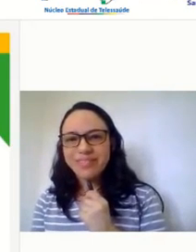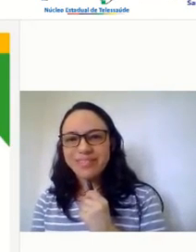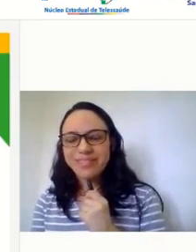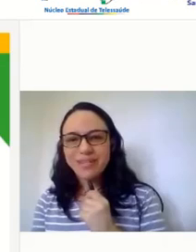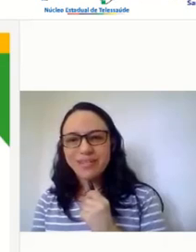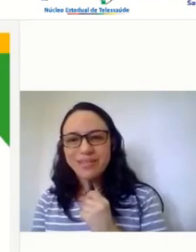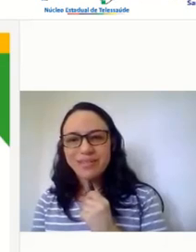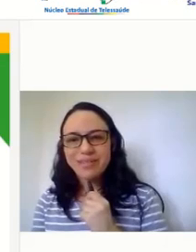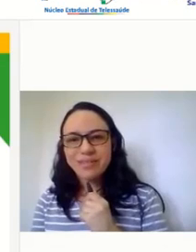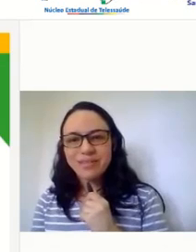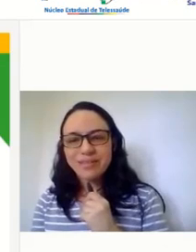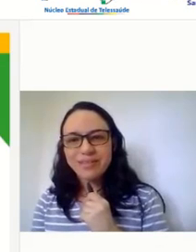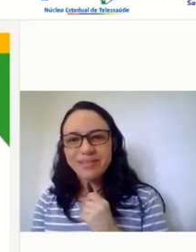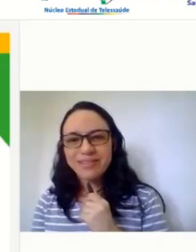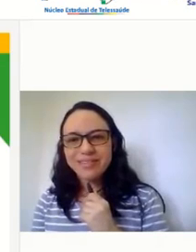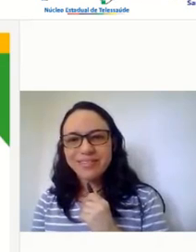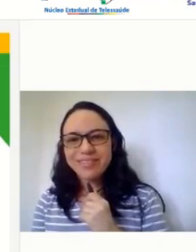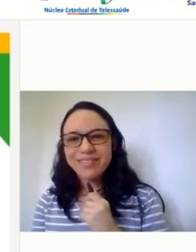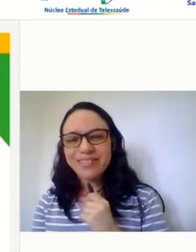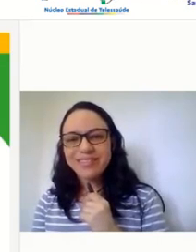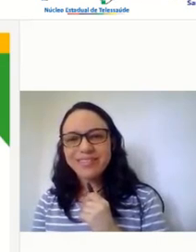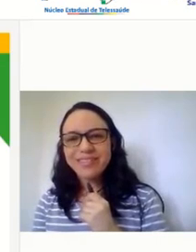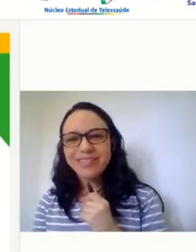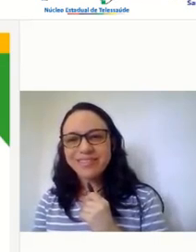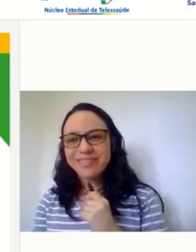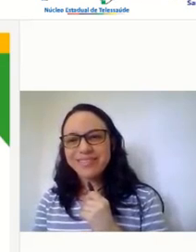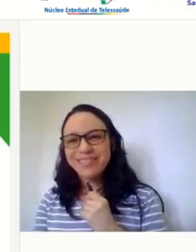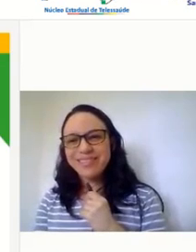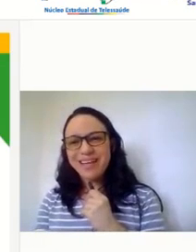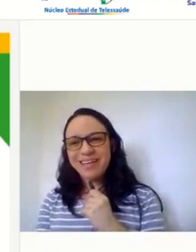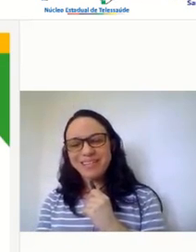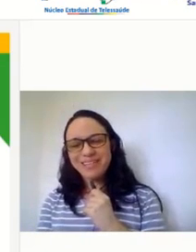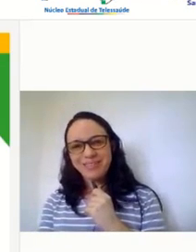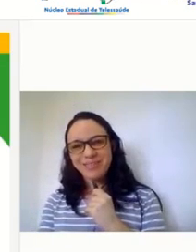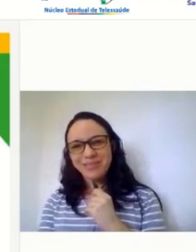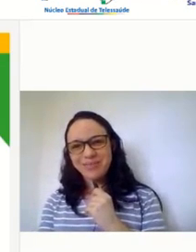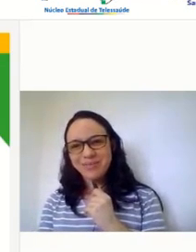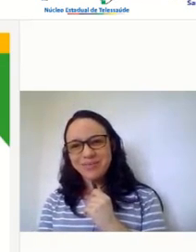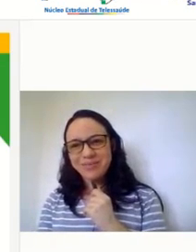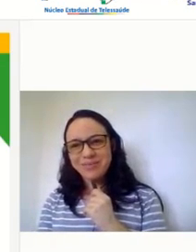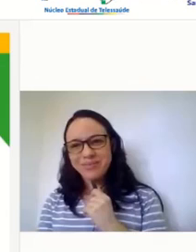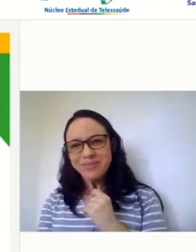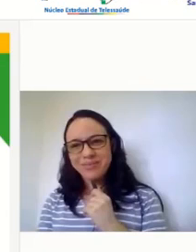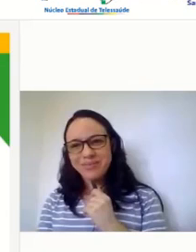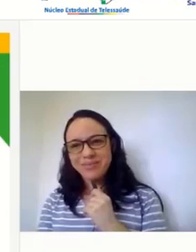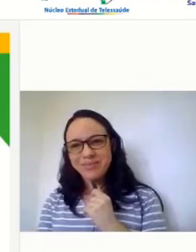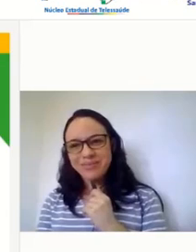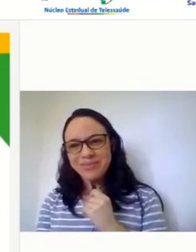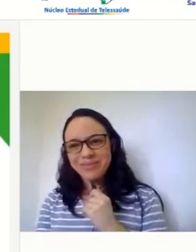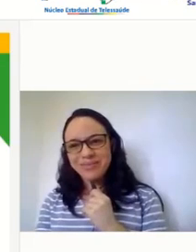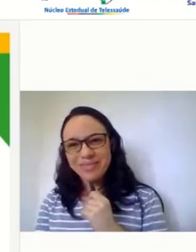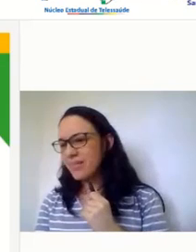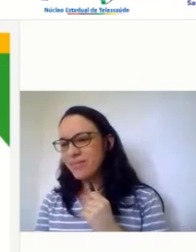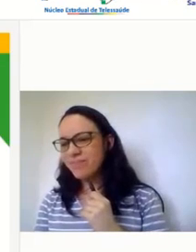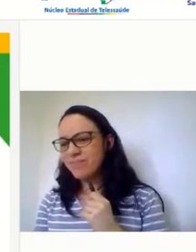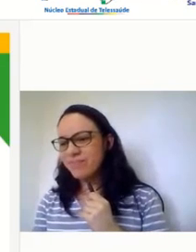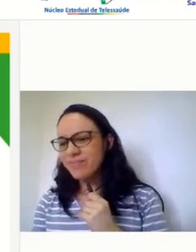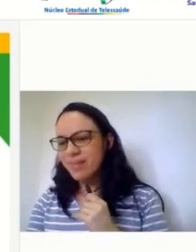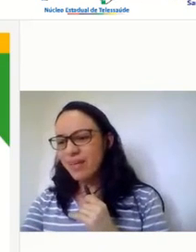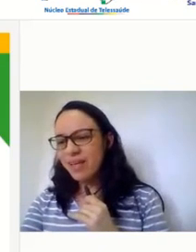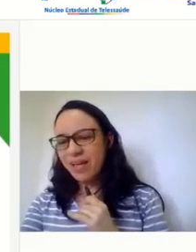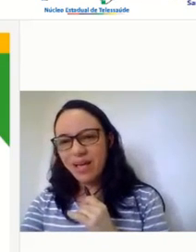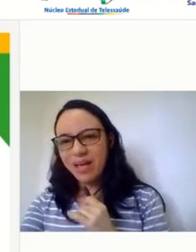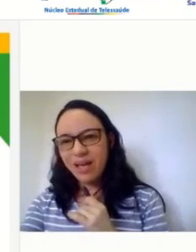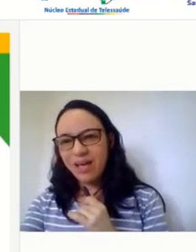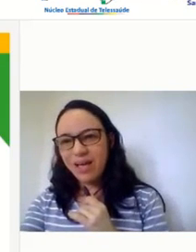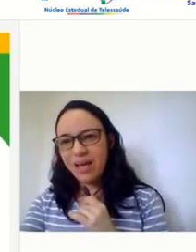interromper mas o teu microfone ele tá dando um chiadeira muito esquisito a gravar sua só rir visão tu teria